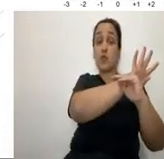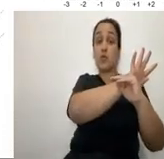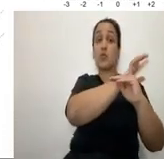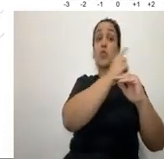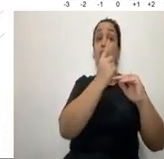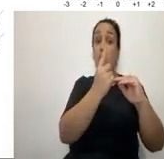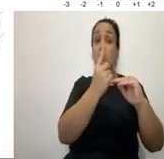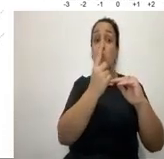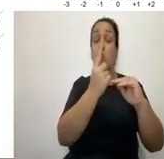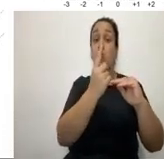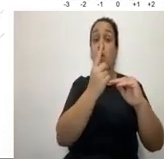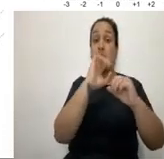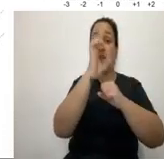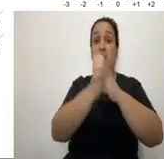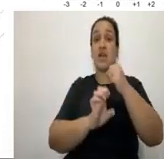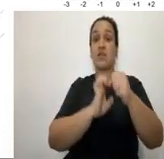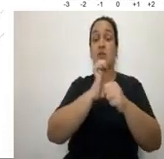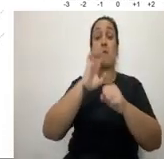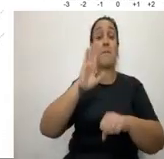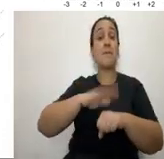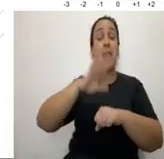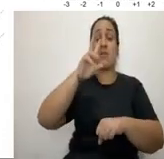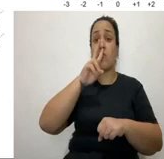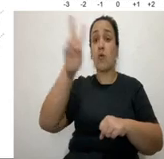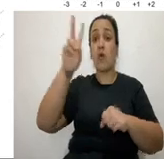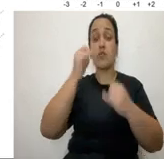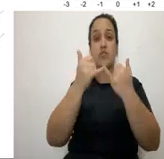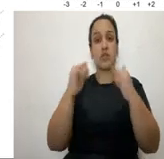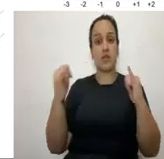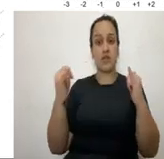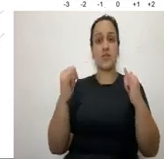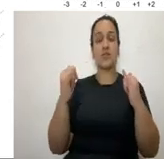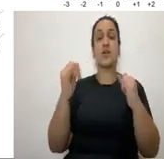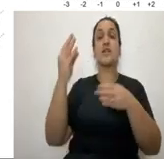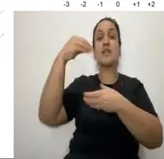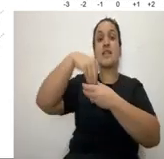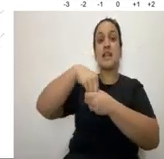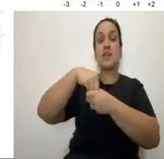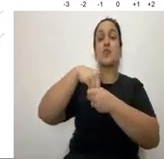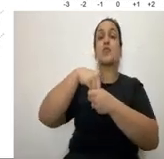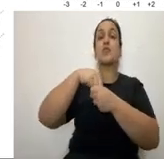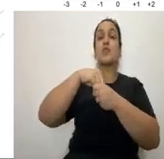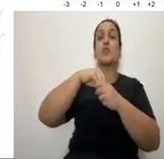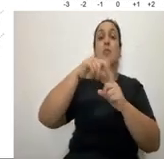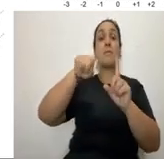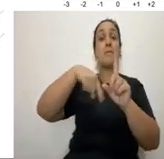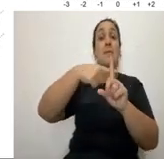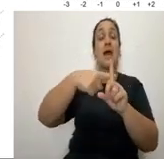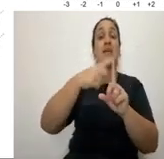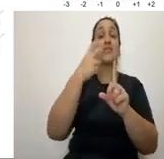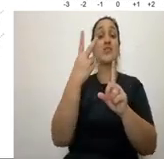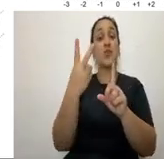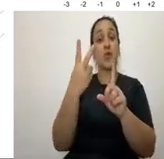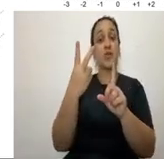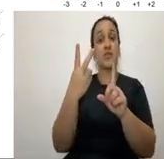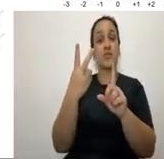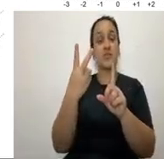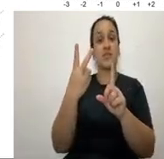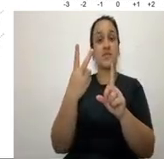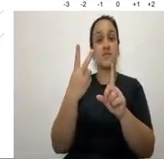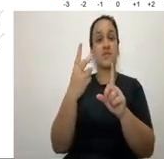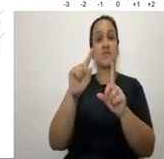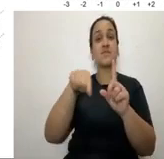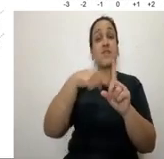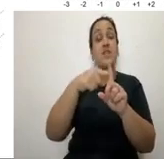no nível 4 com 1 elétron. E o elétron mais energético, então, agora está no orbital mais